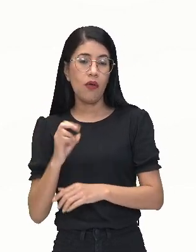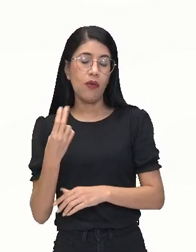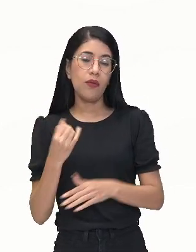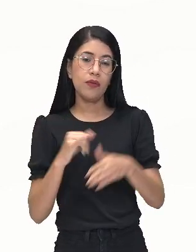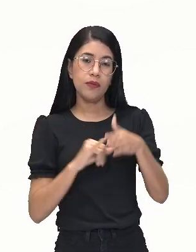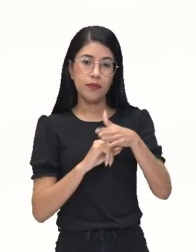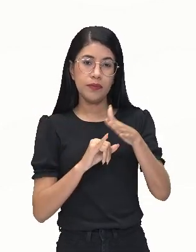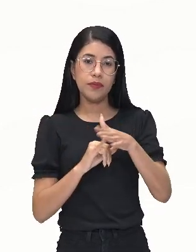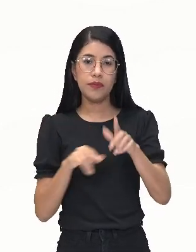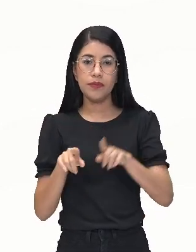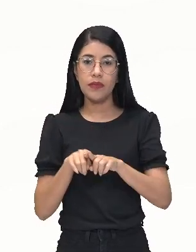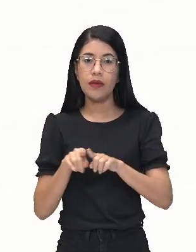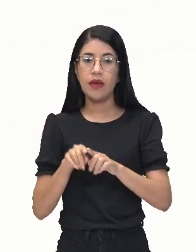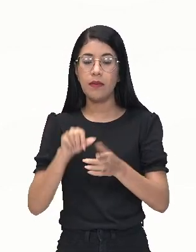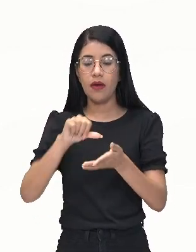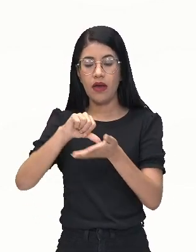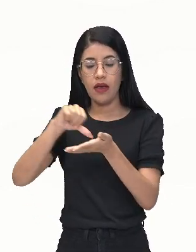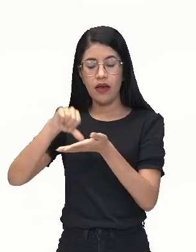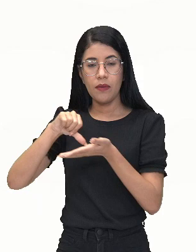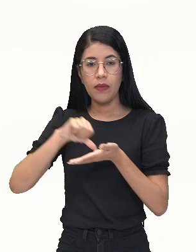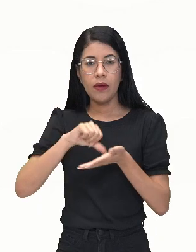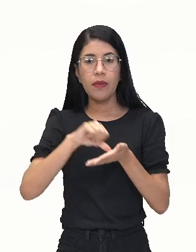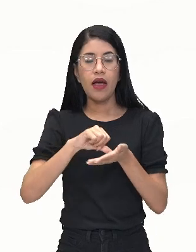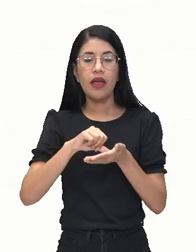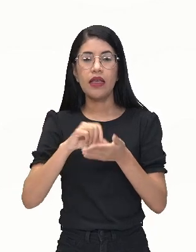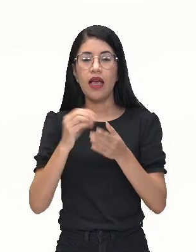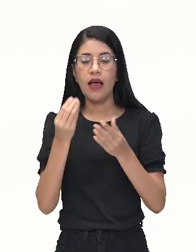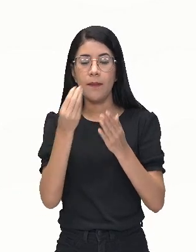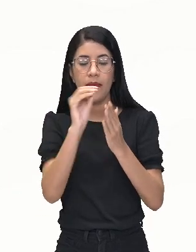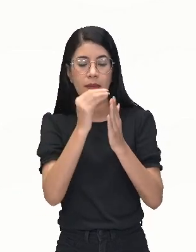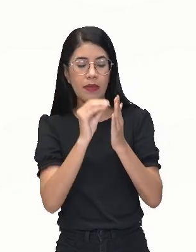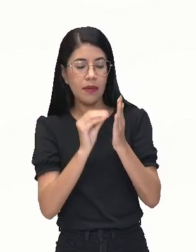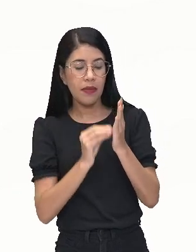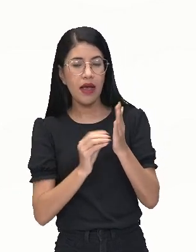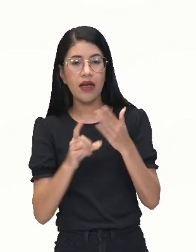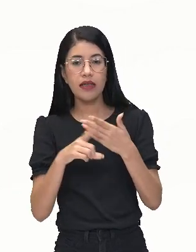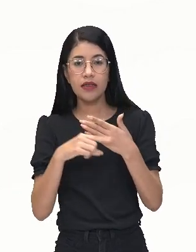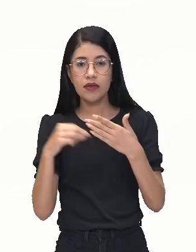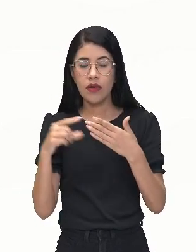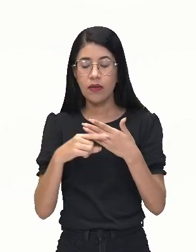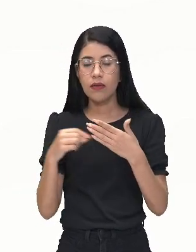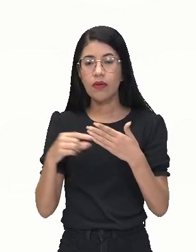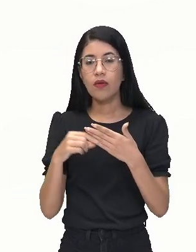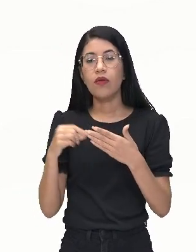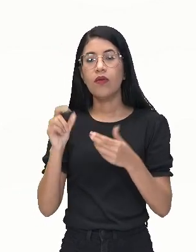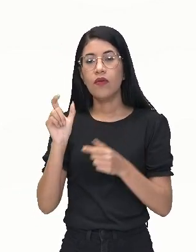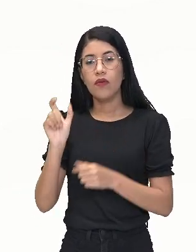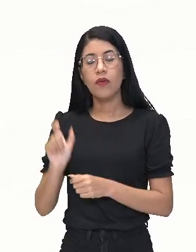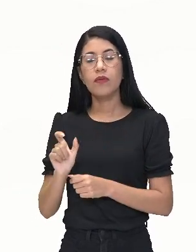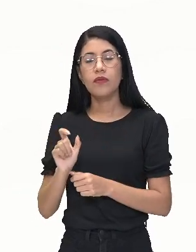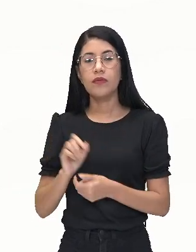também vão constar lá que os dados que foram retirados para fazer o mapa foram